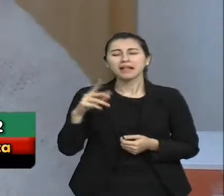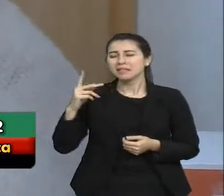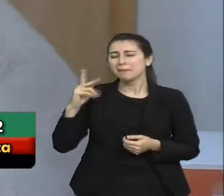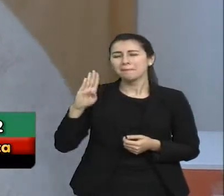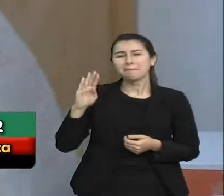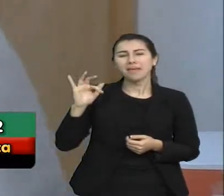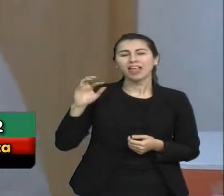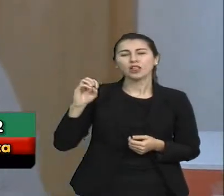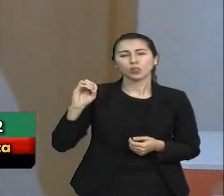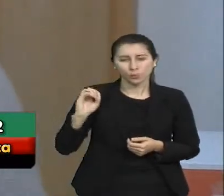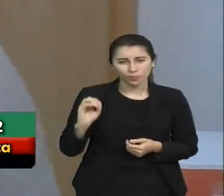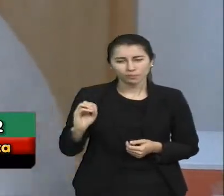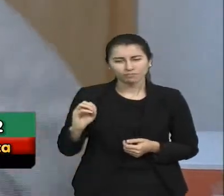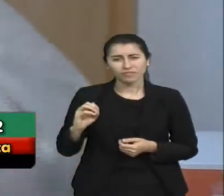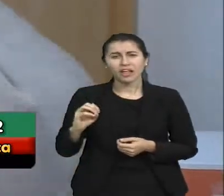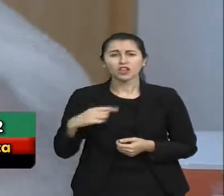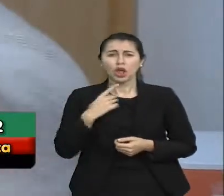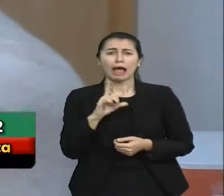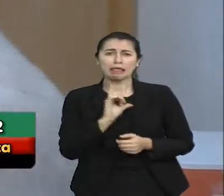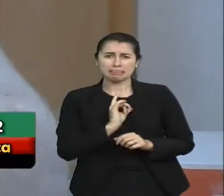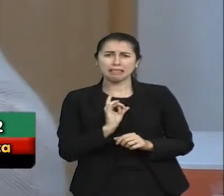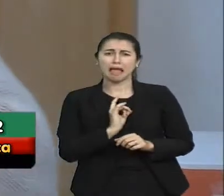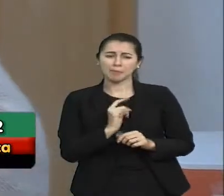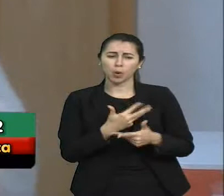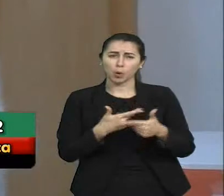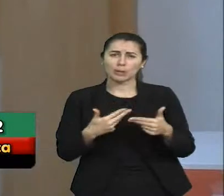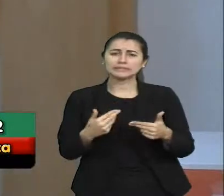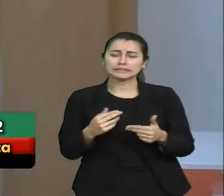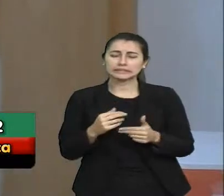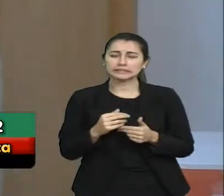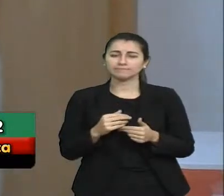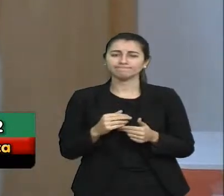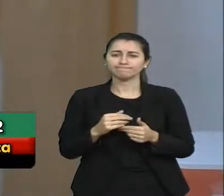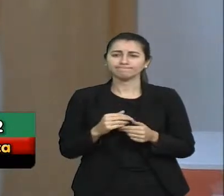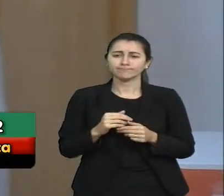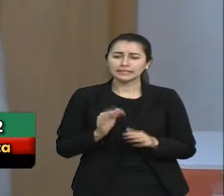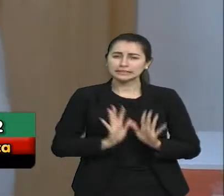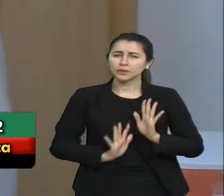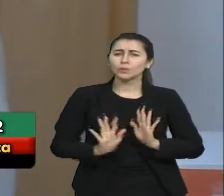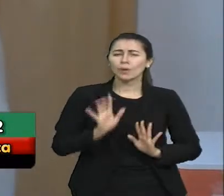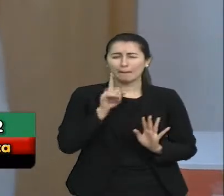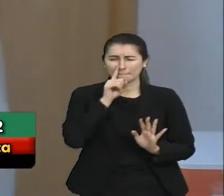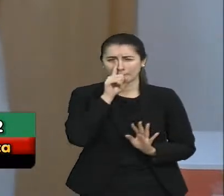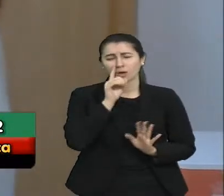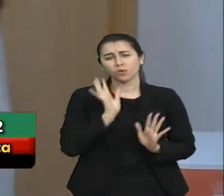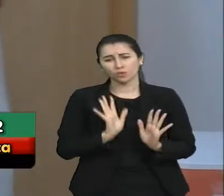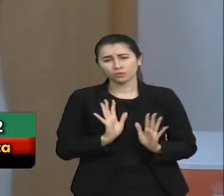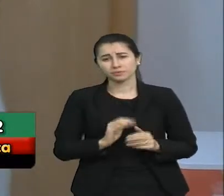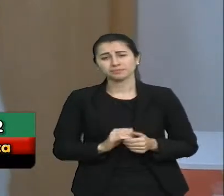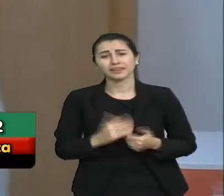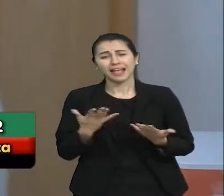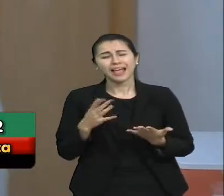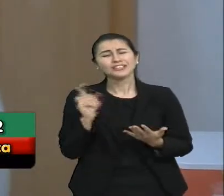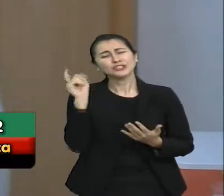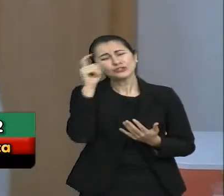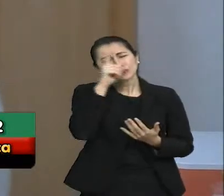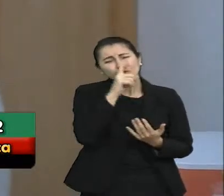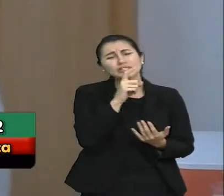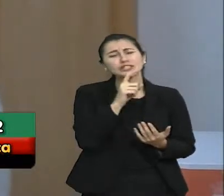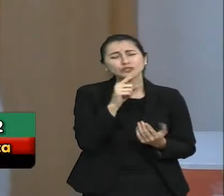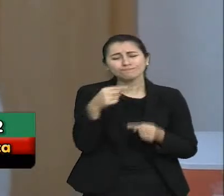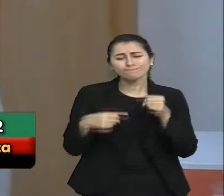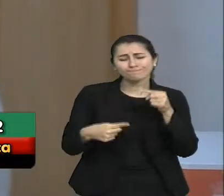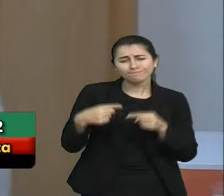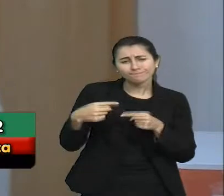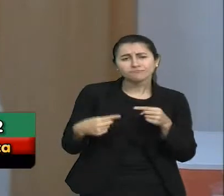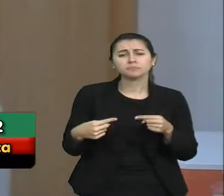tem uma situação muito delicada quando a gente fala de religiões não cristãs, né, mãe Inês? É difícil. Então, a gente precisa